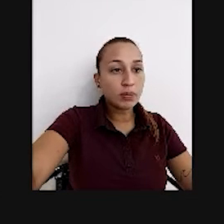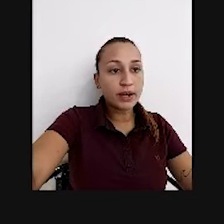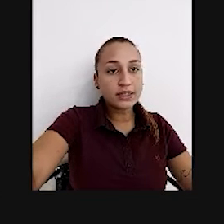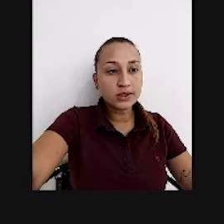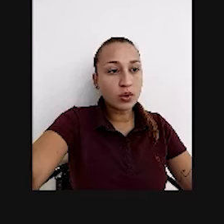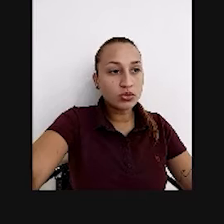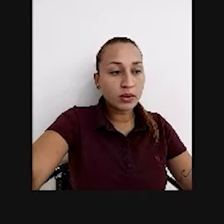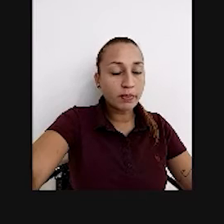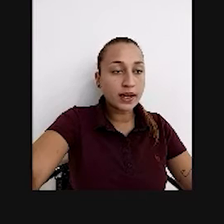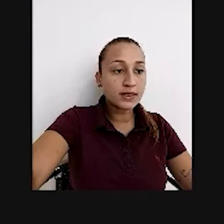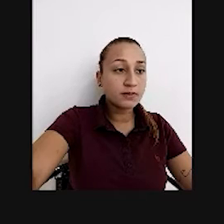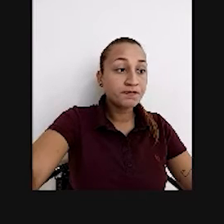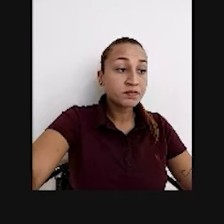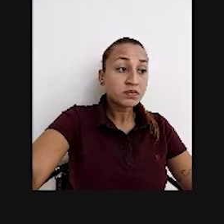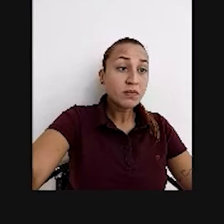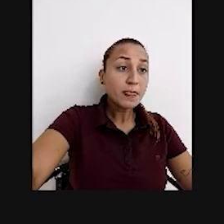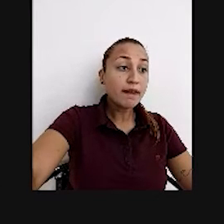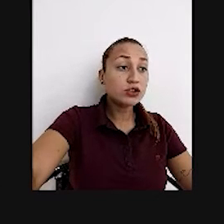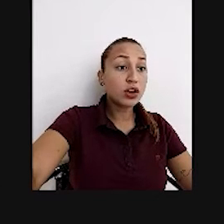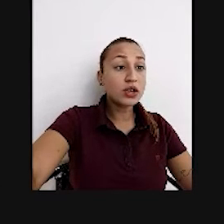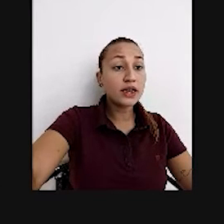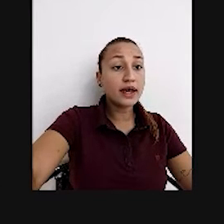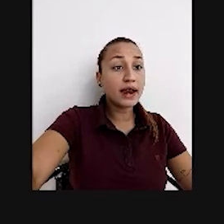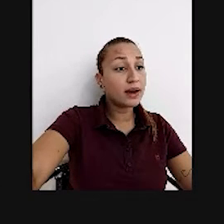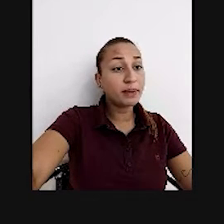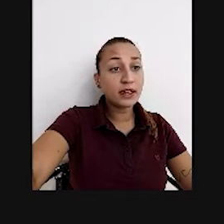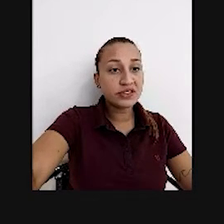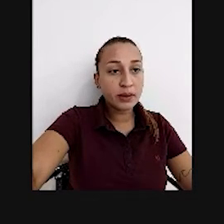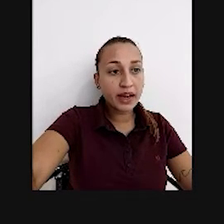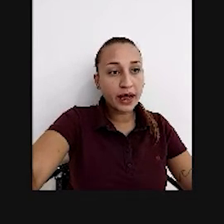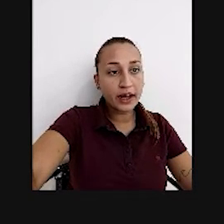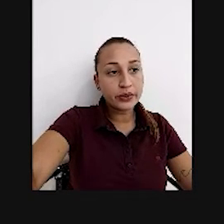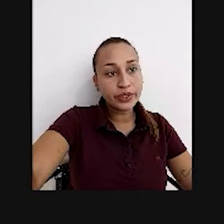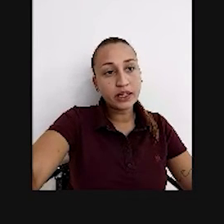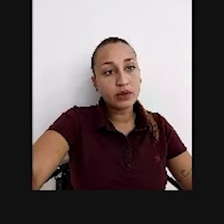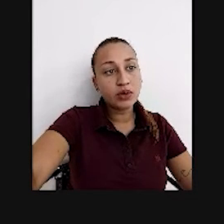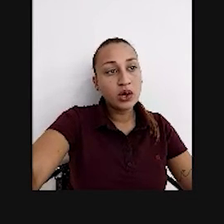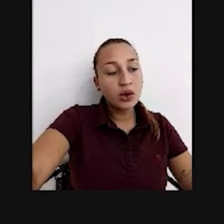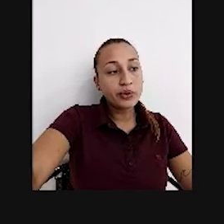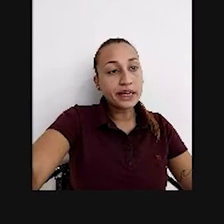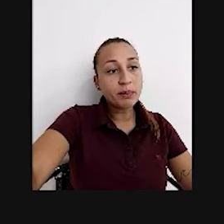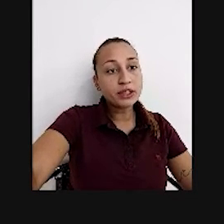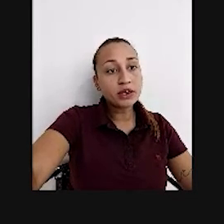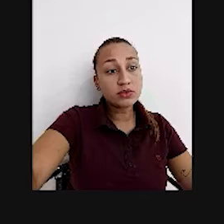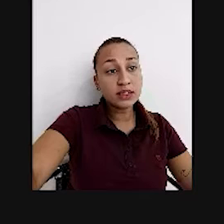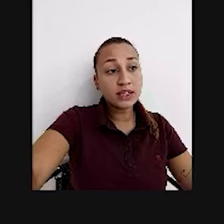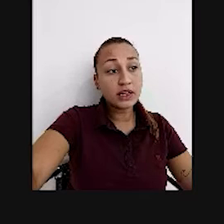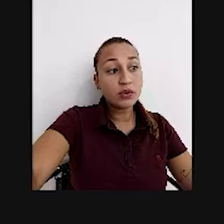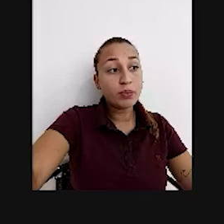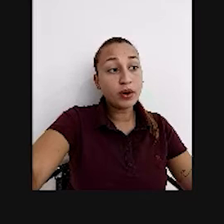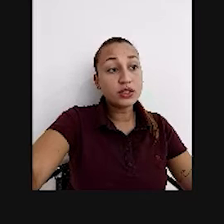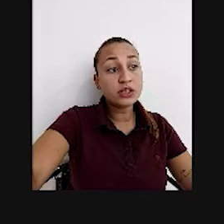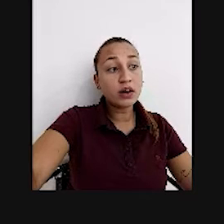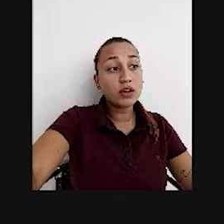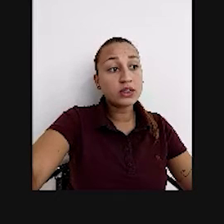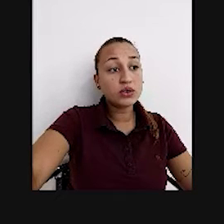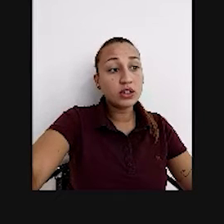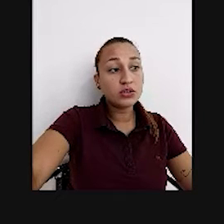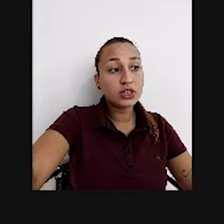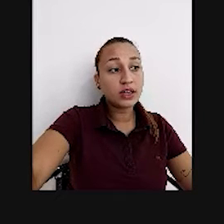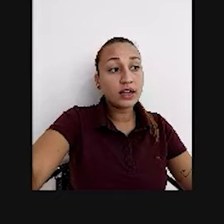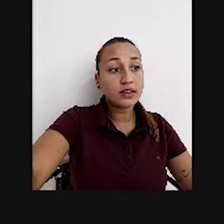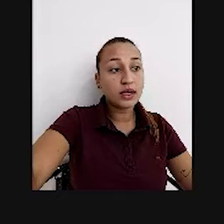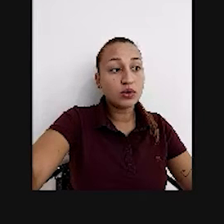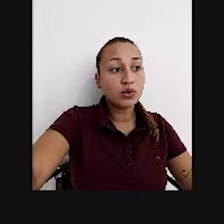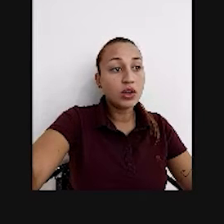de uma outra peça de uma outra empresa, só que era apenas fabricado. Então, o que pode estar acontecendo? Pode estar